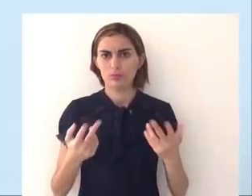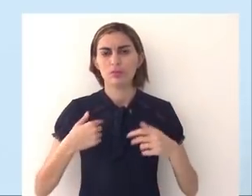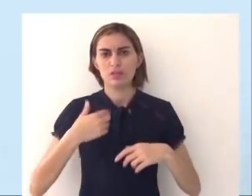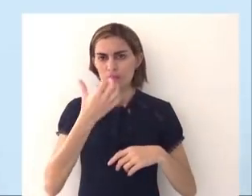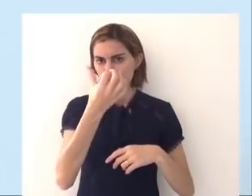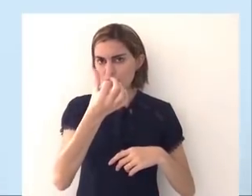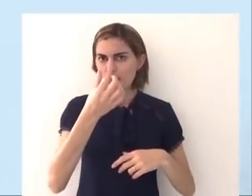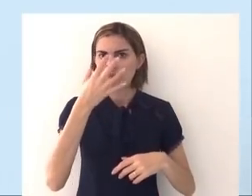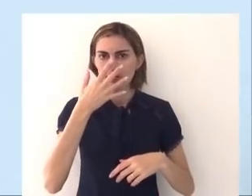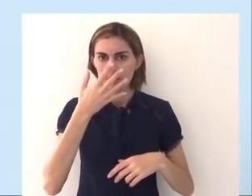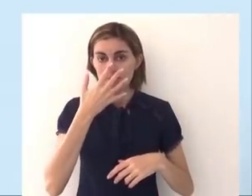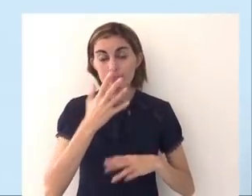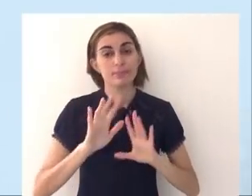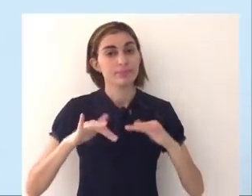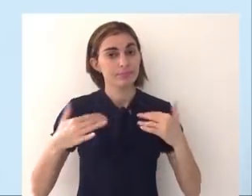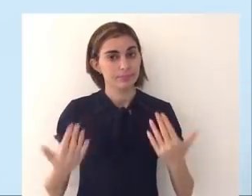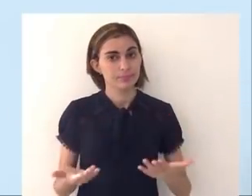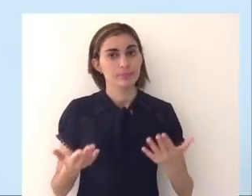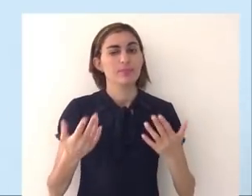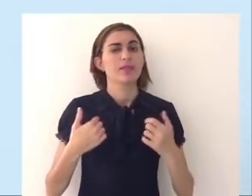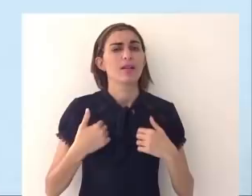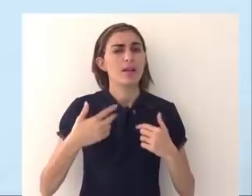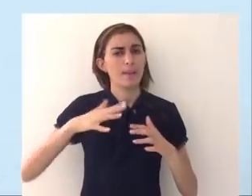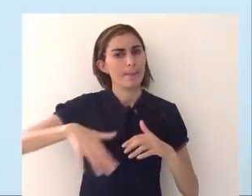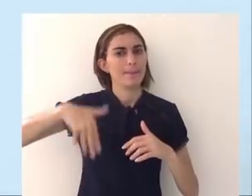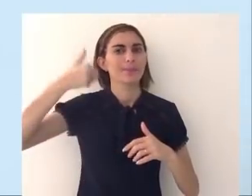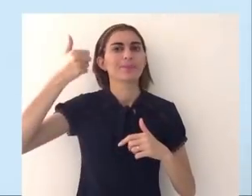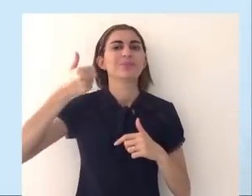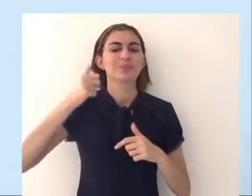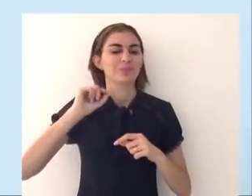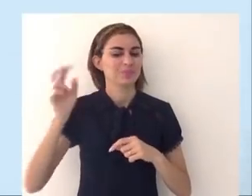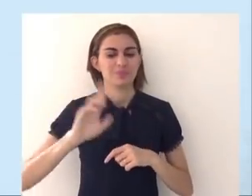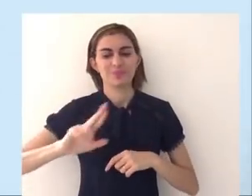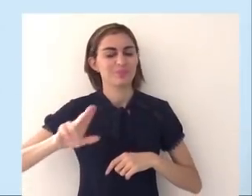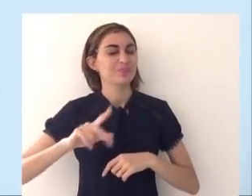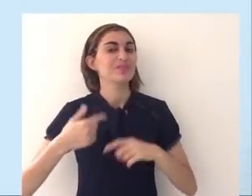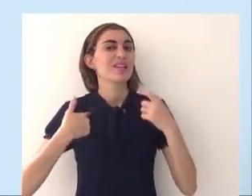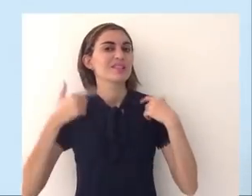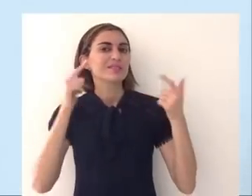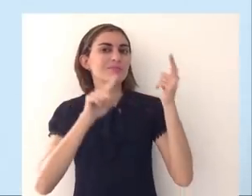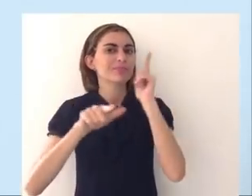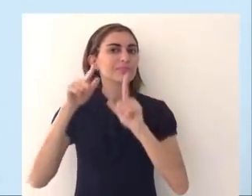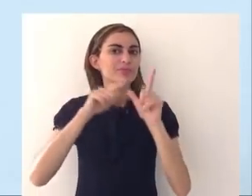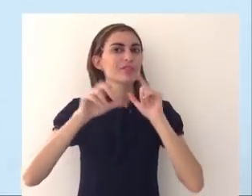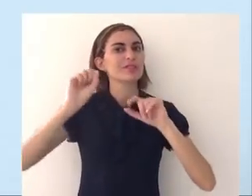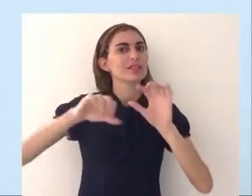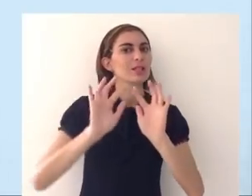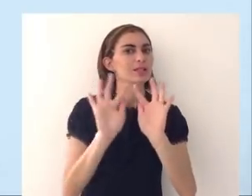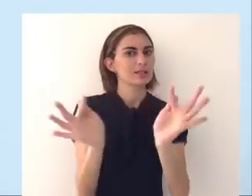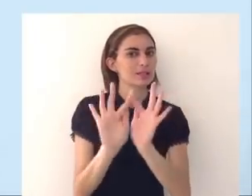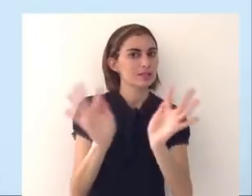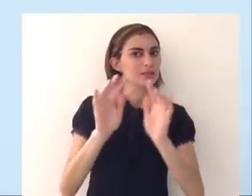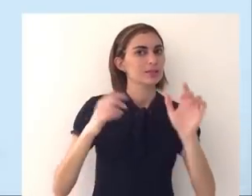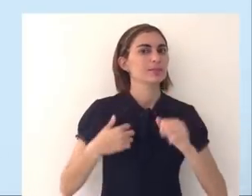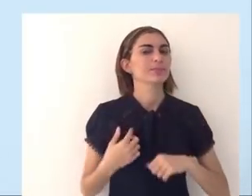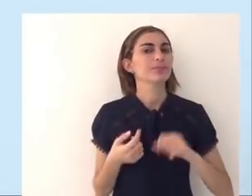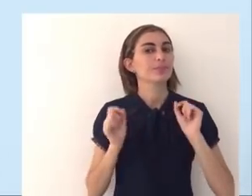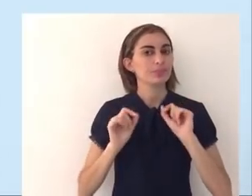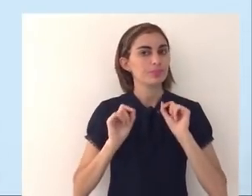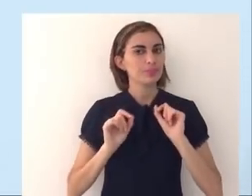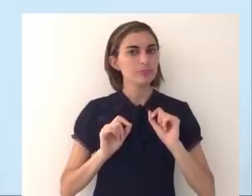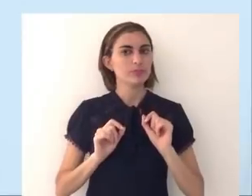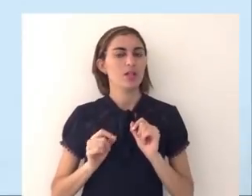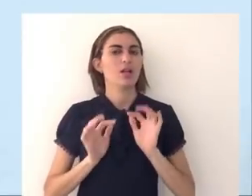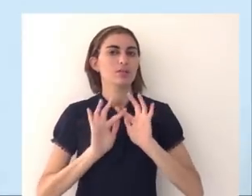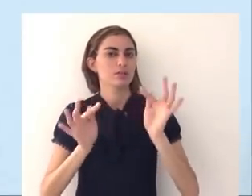6 observações. Aí eu te digo, a melhor parte é essa. Não, a gente consegue simplificar o nosso problema. A